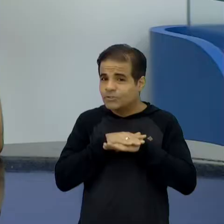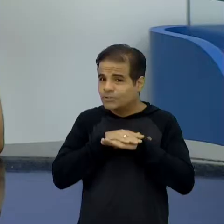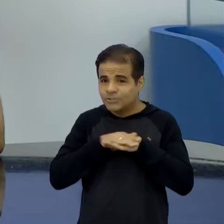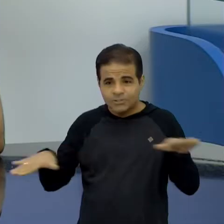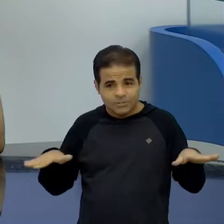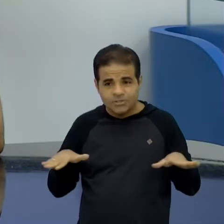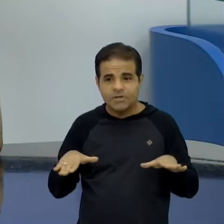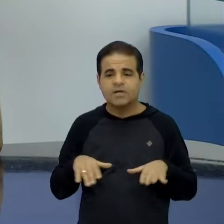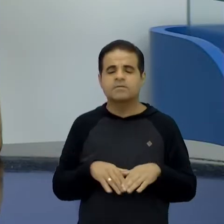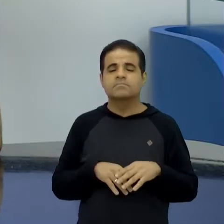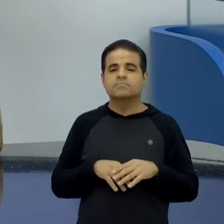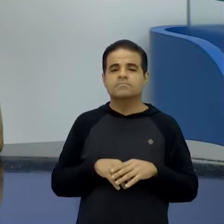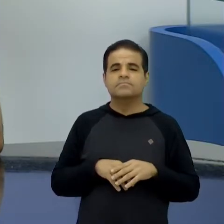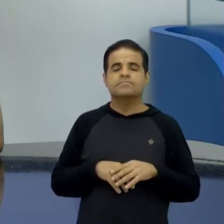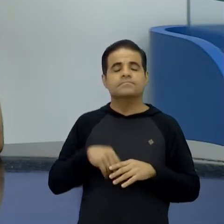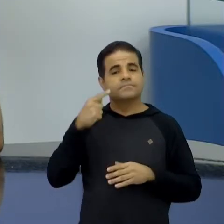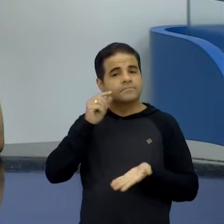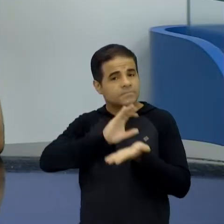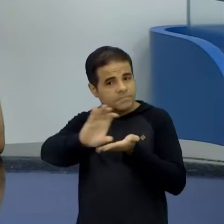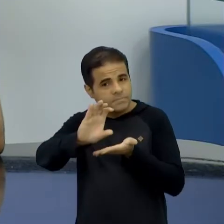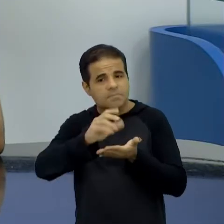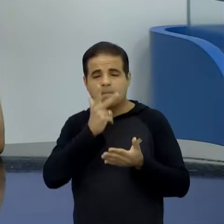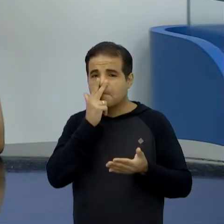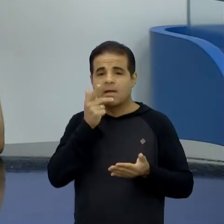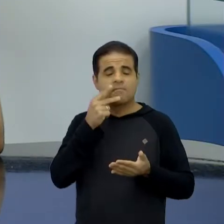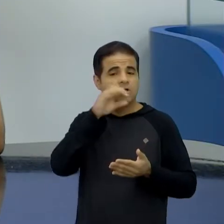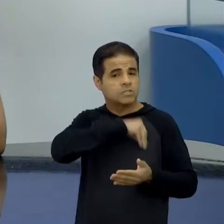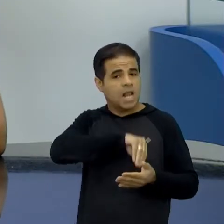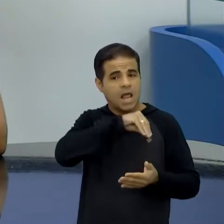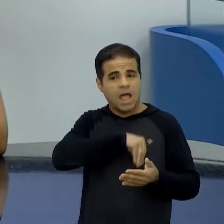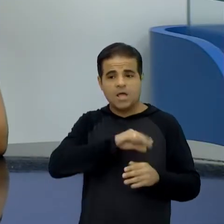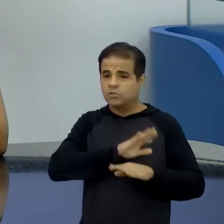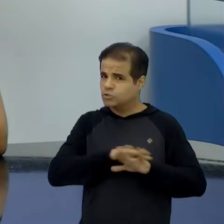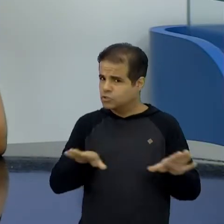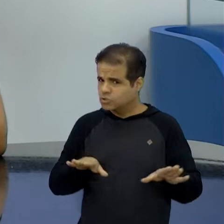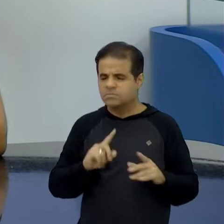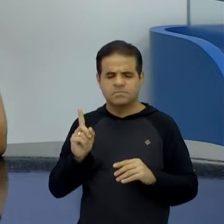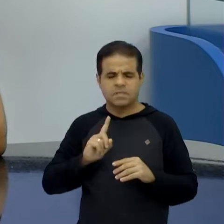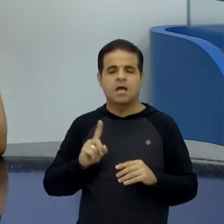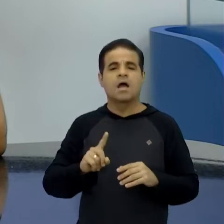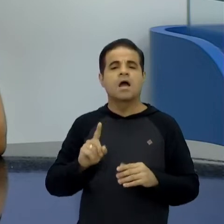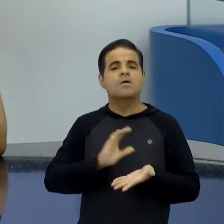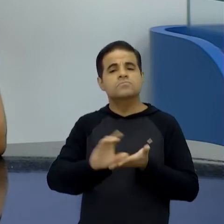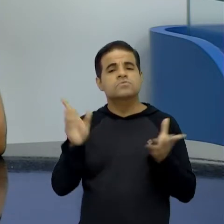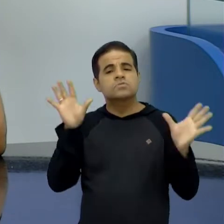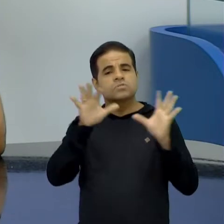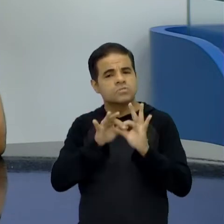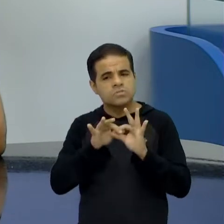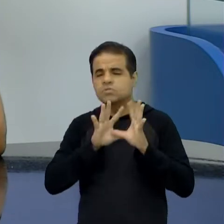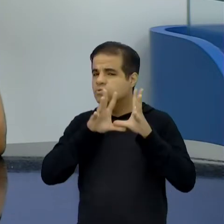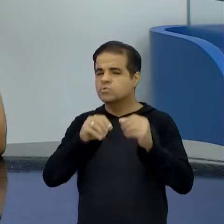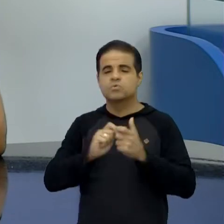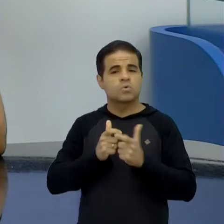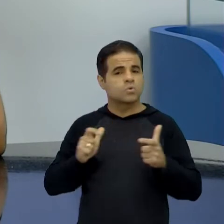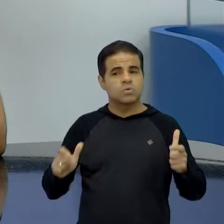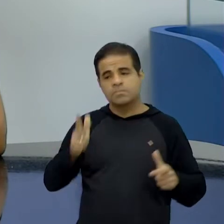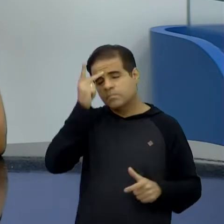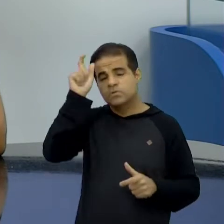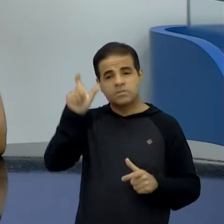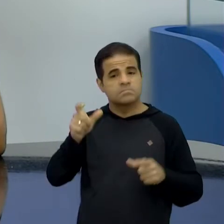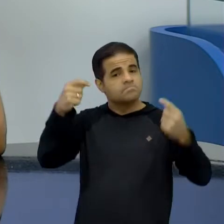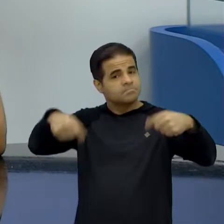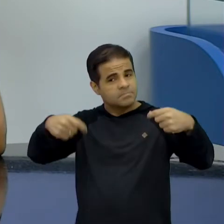para o estudante que não entende essa questão do patrocínio, que parece que a gente está falando só de salário, né? Não, Parece não. Não, o patrocínio ele está ligado a toda a estrutura que o atleta